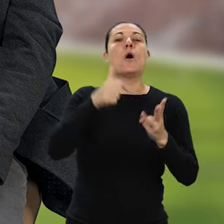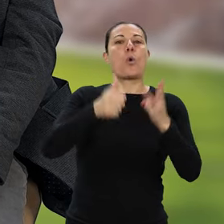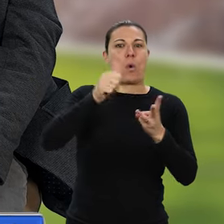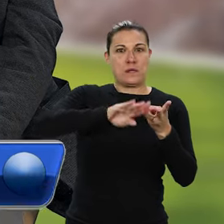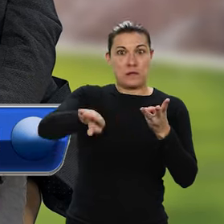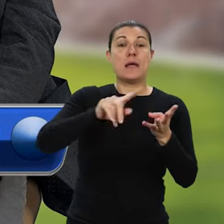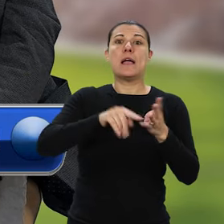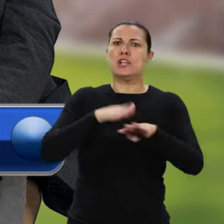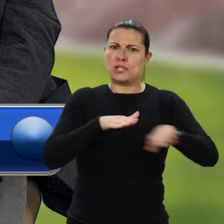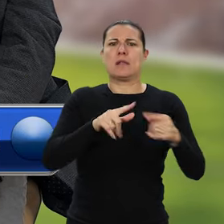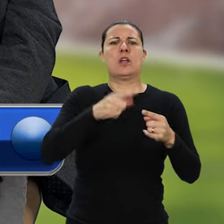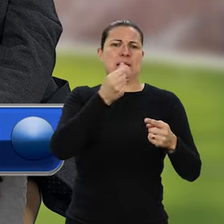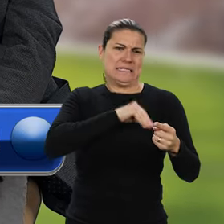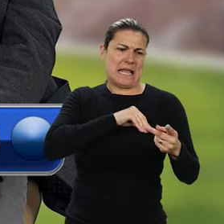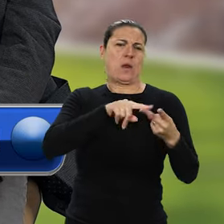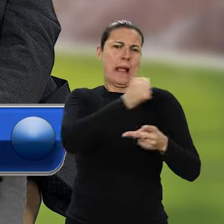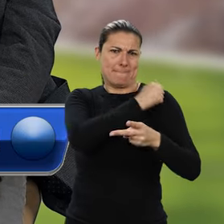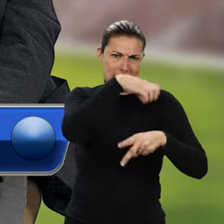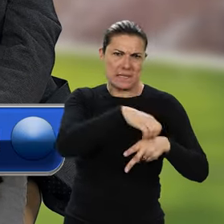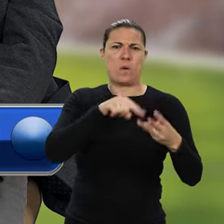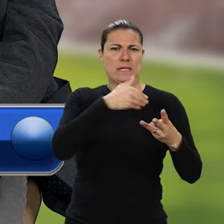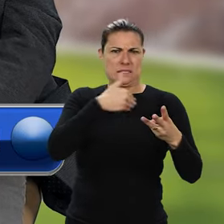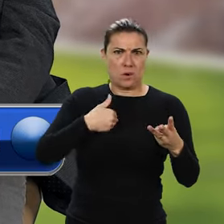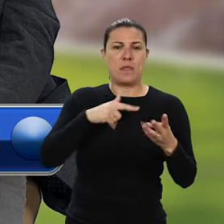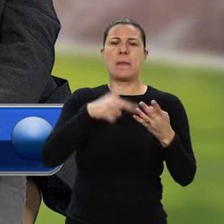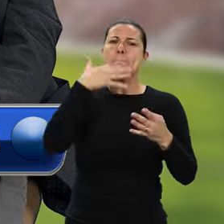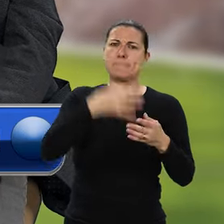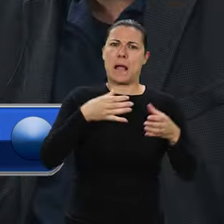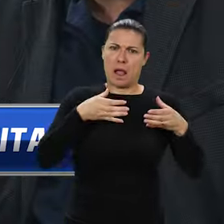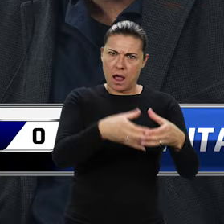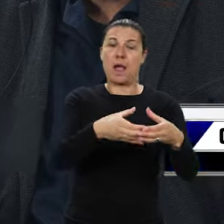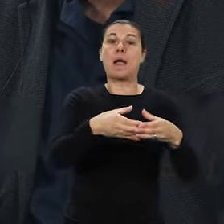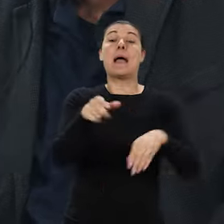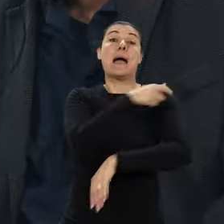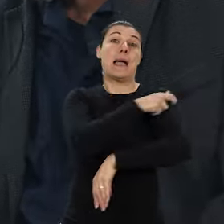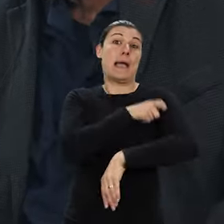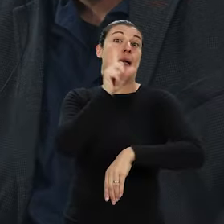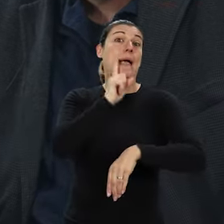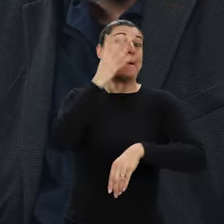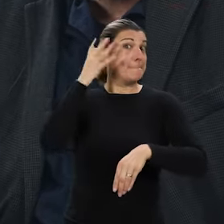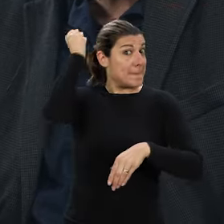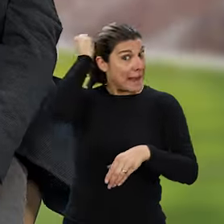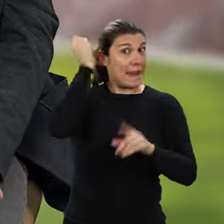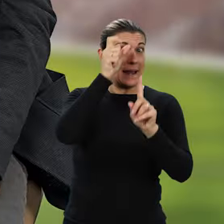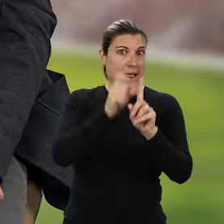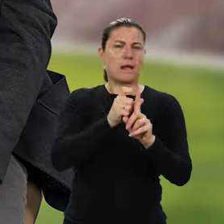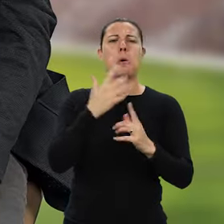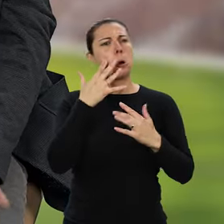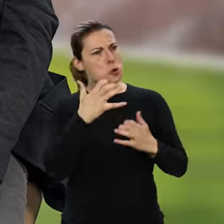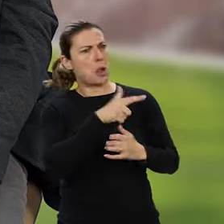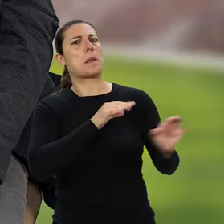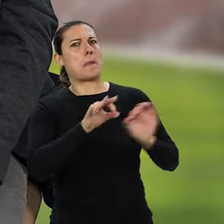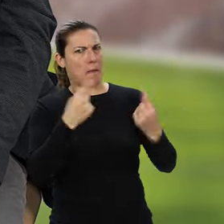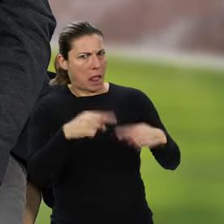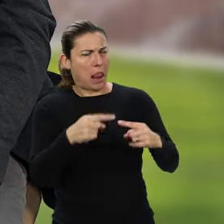concorrência. Bom, a esquerda vai com tudo, salários, habitação, saúde, é um ataque em bloco, em grande forma, a capitã Mariana Mortágua. Nota-se a preparação,